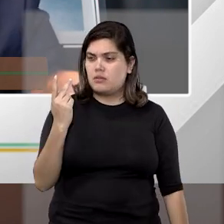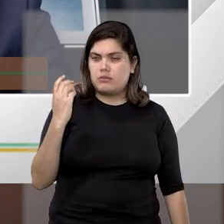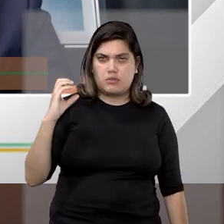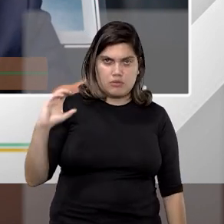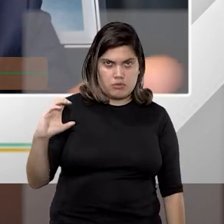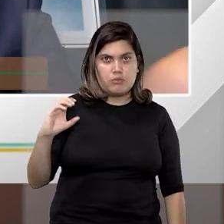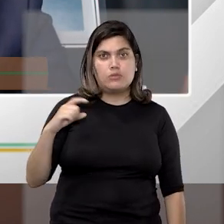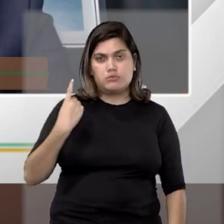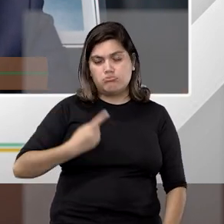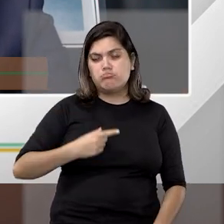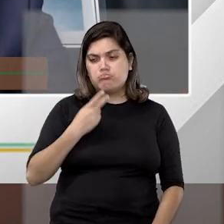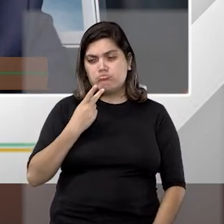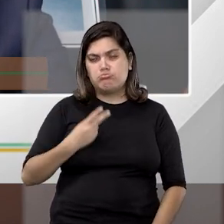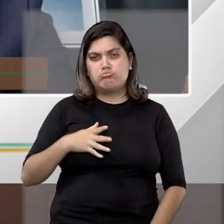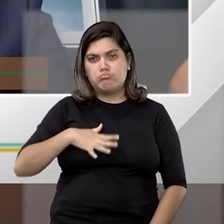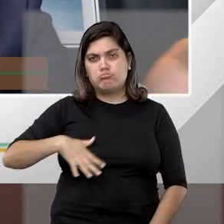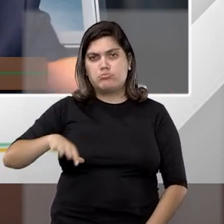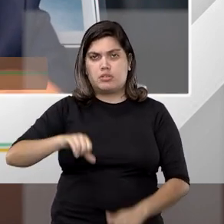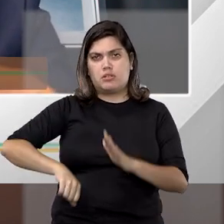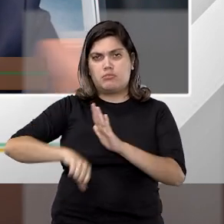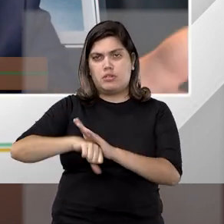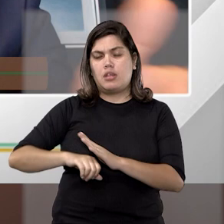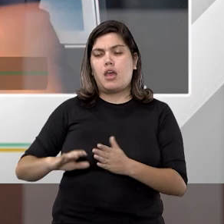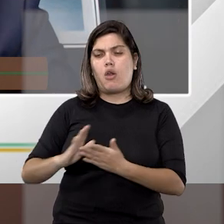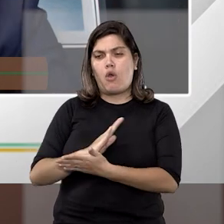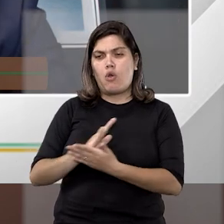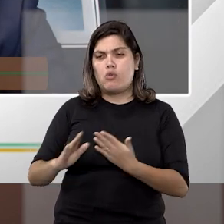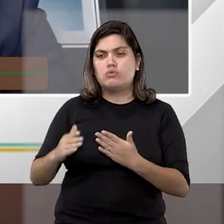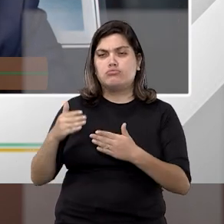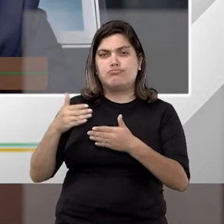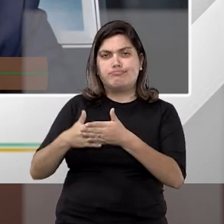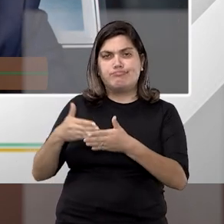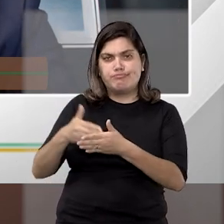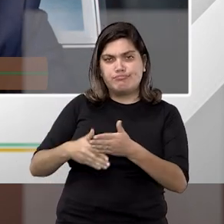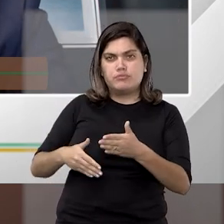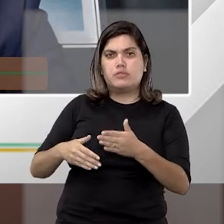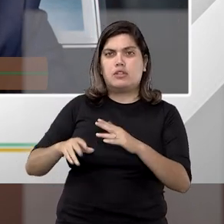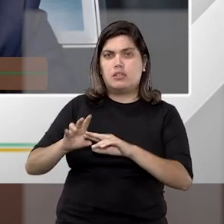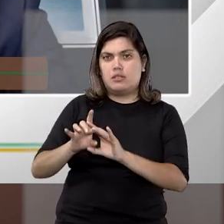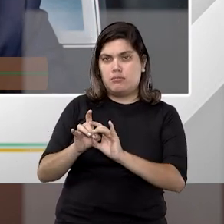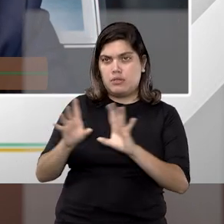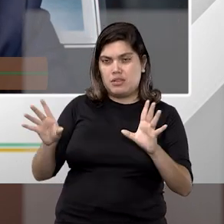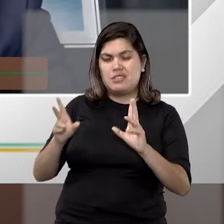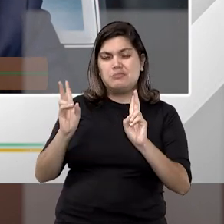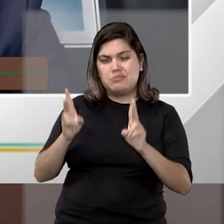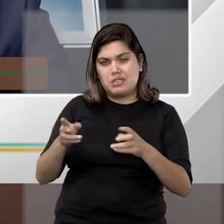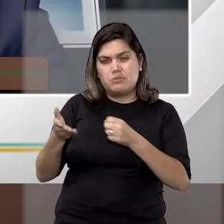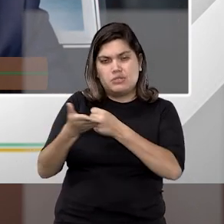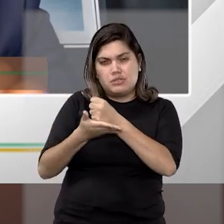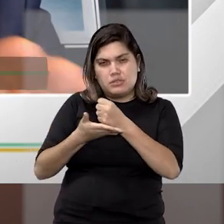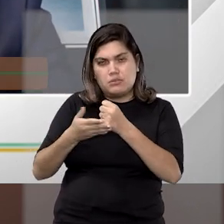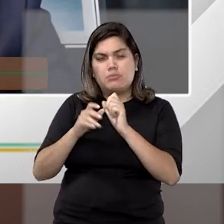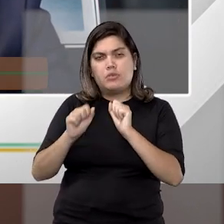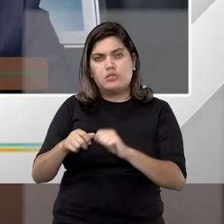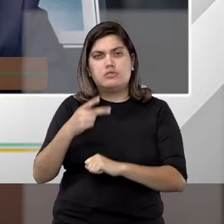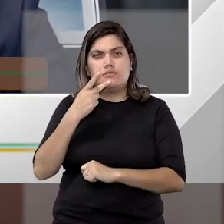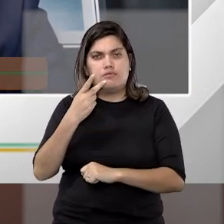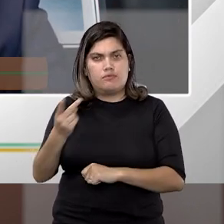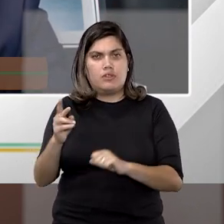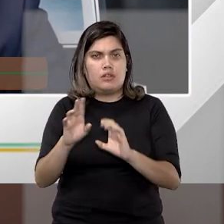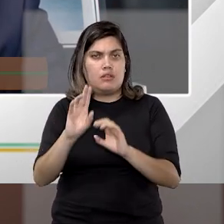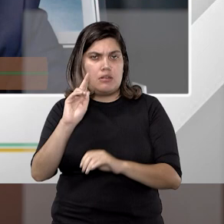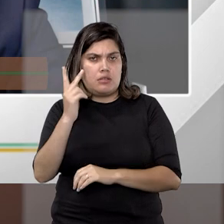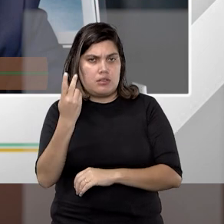falar em habeas corpus né estamos na cara Criminal em caso de algum tipo de restrição de Liberdade ainda que mínimo